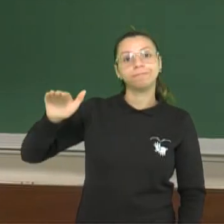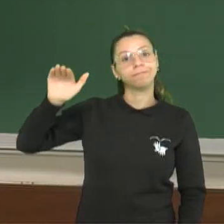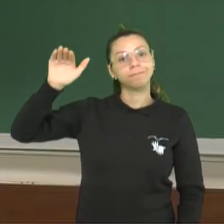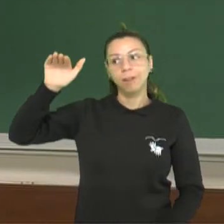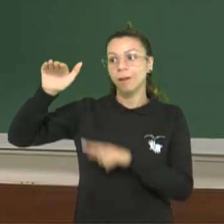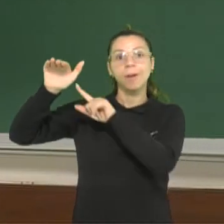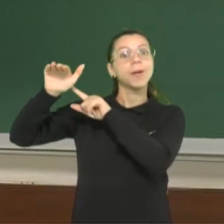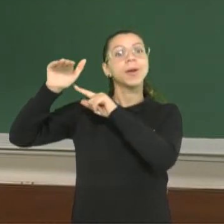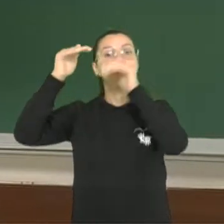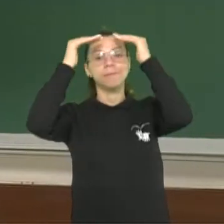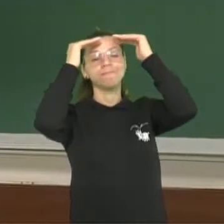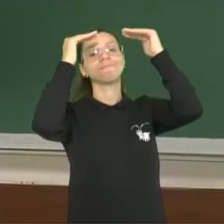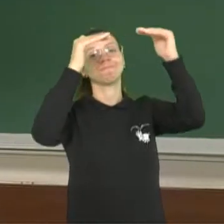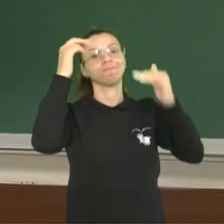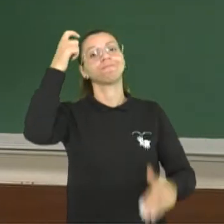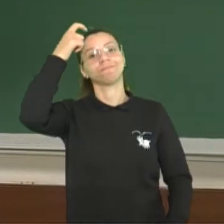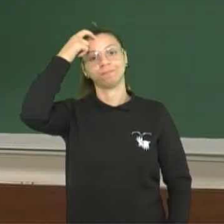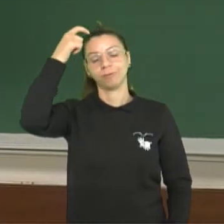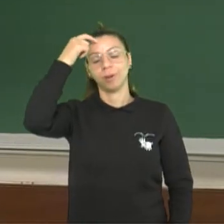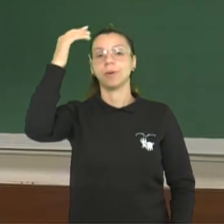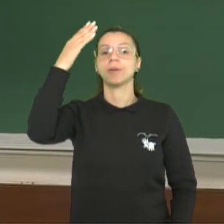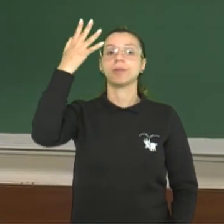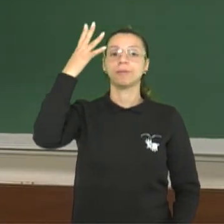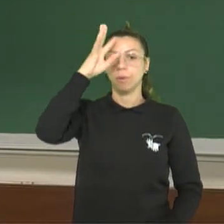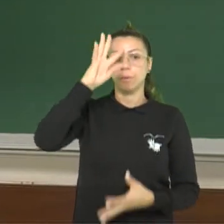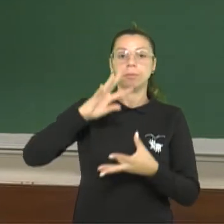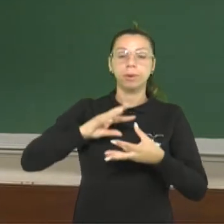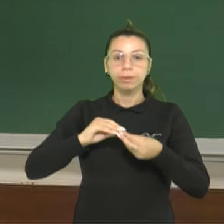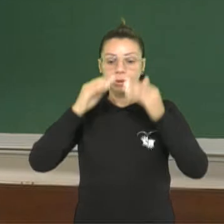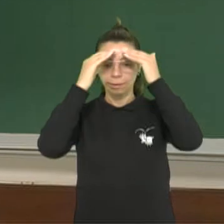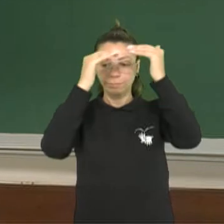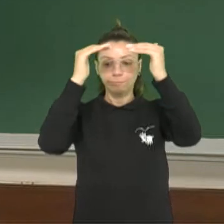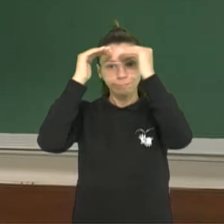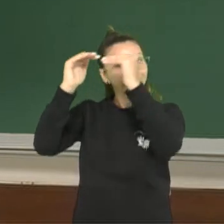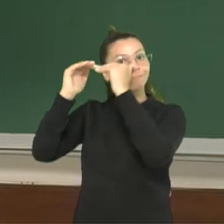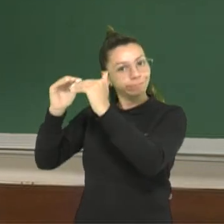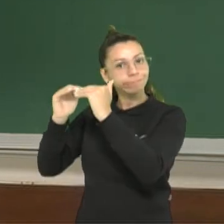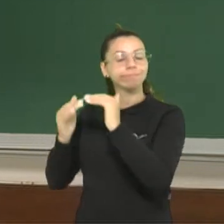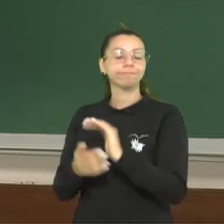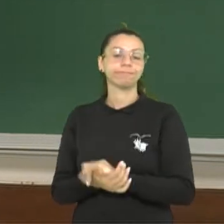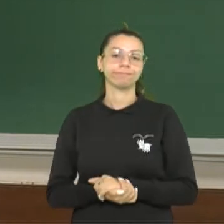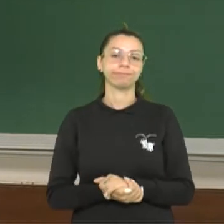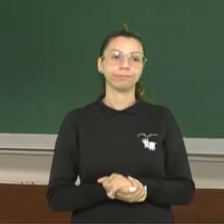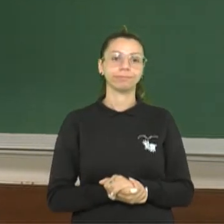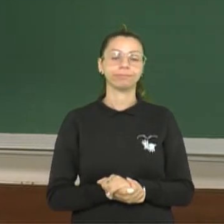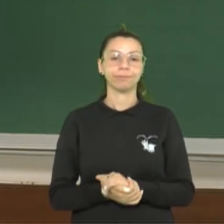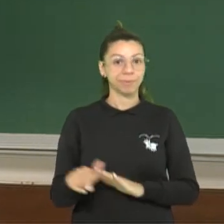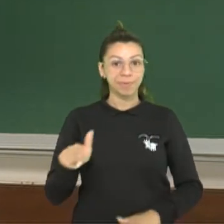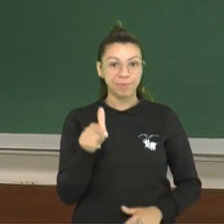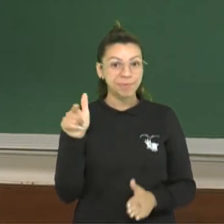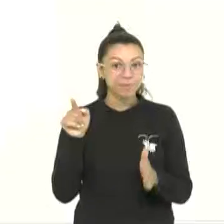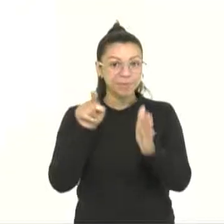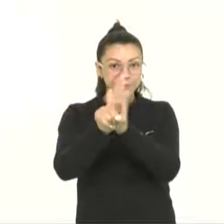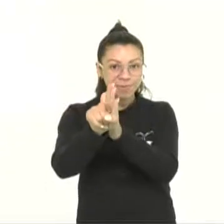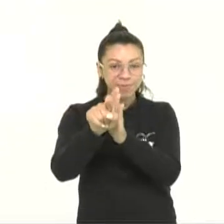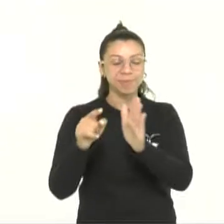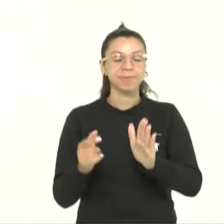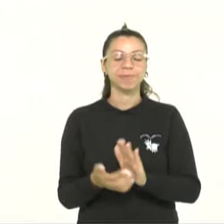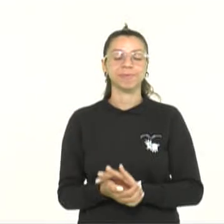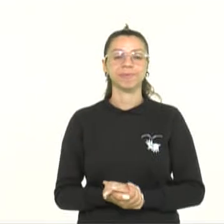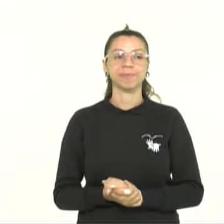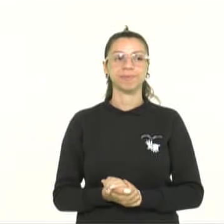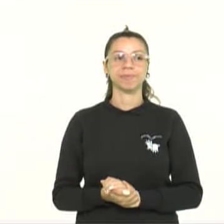ser adultos conscientes e que vão saber respeitar o seu próximo. Vamos então para o nosso quiz. Em La